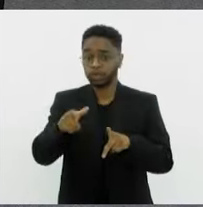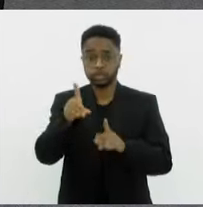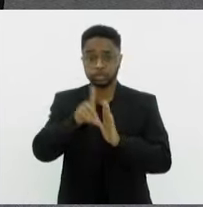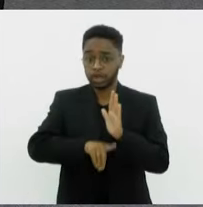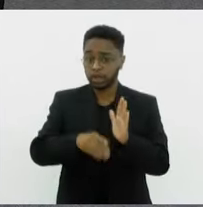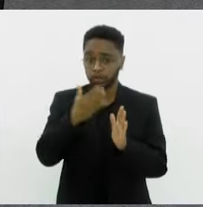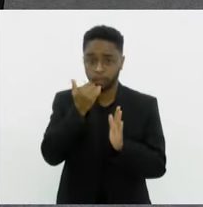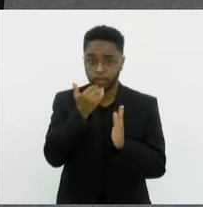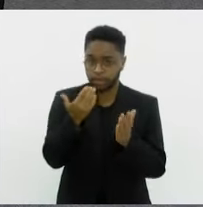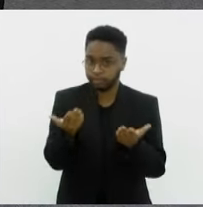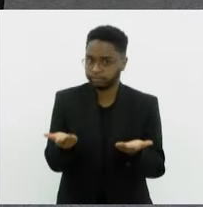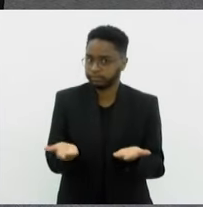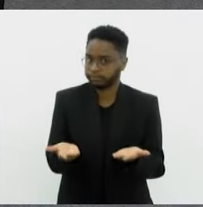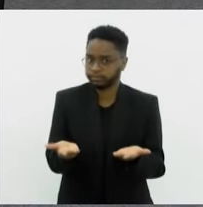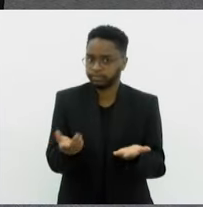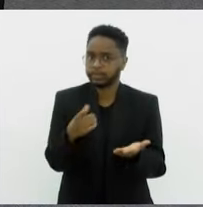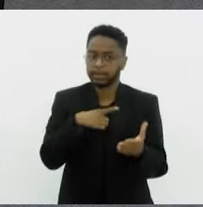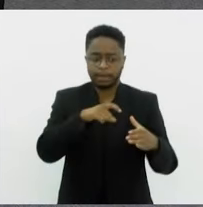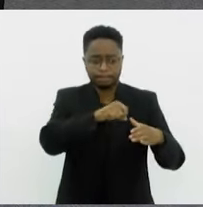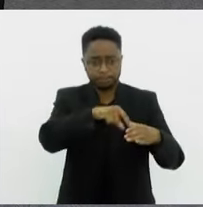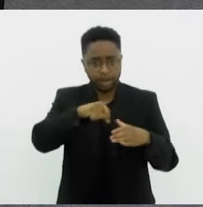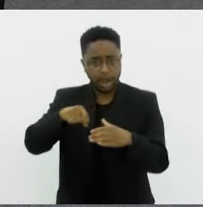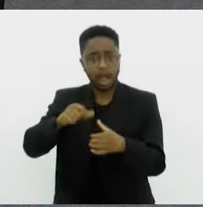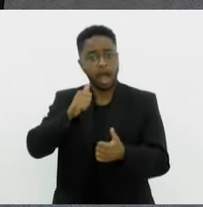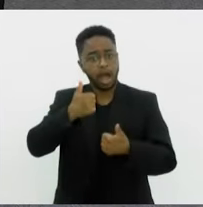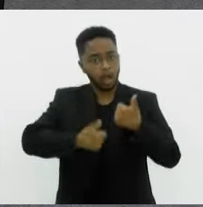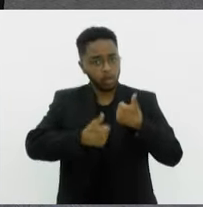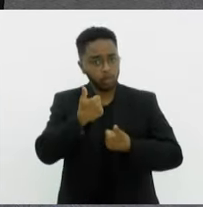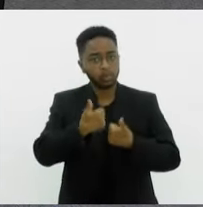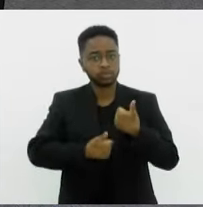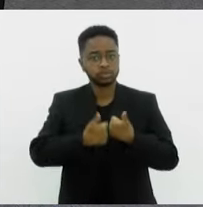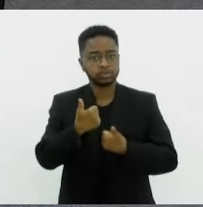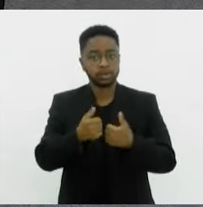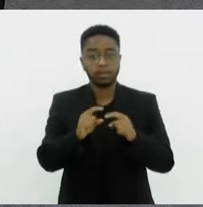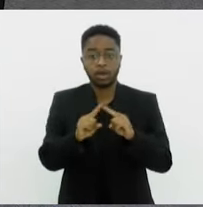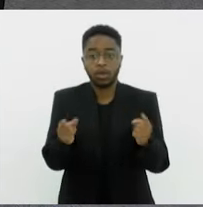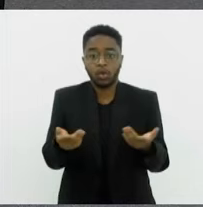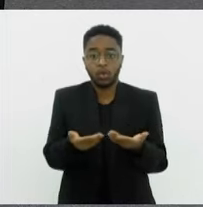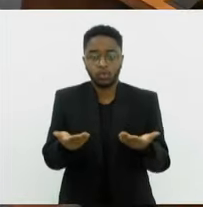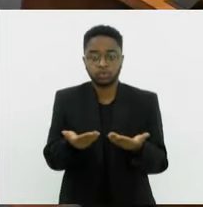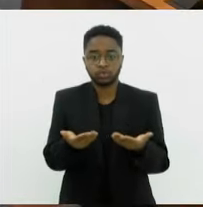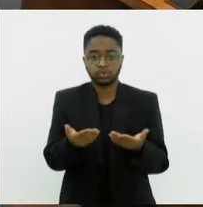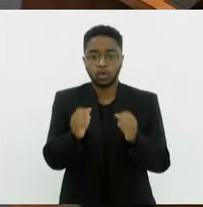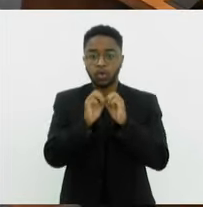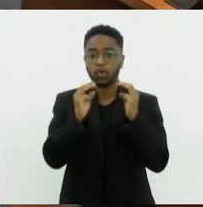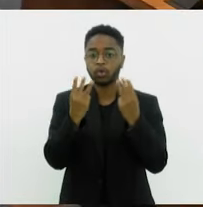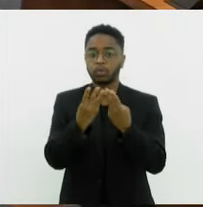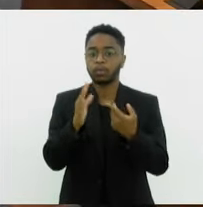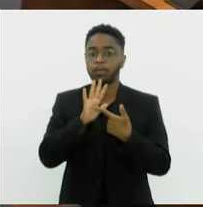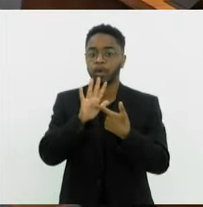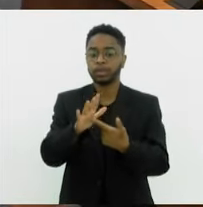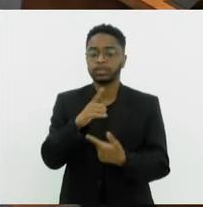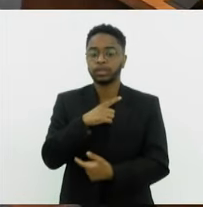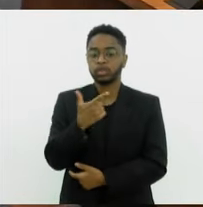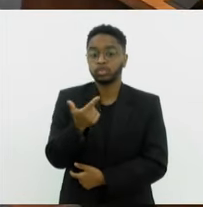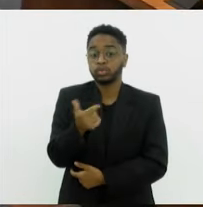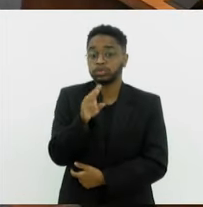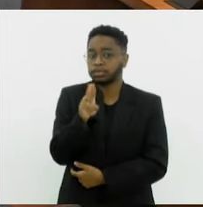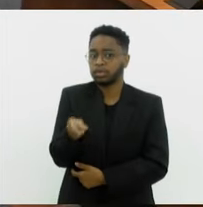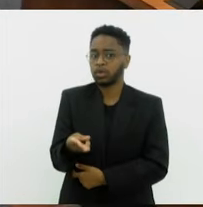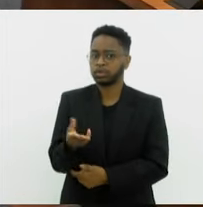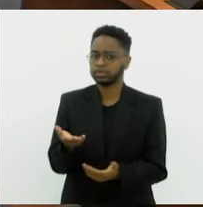comer. Né? Então, soja, arroz, não sei o quê, tem. Hoje tem, segundo a ONU, 12 milhões, porque aquele